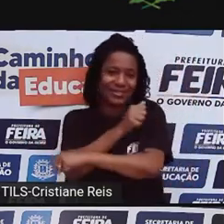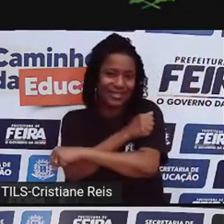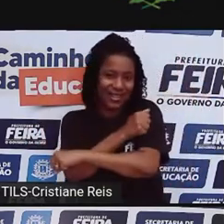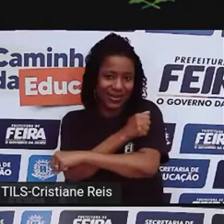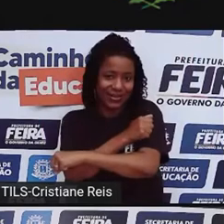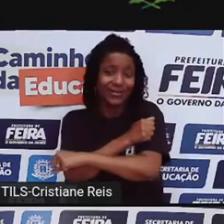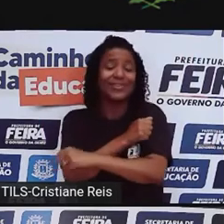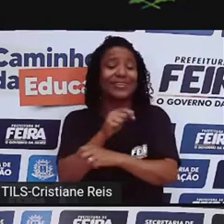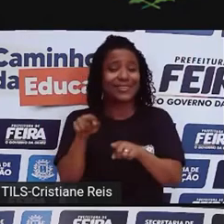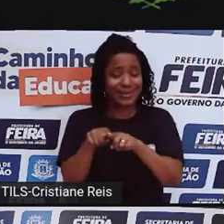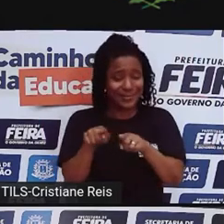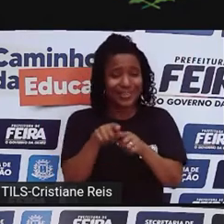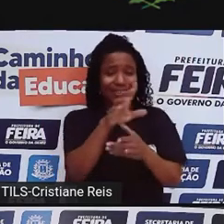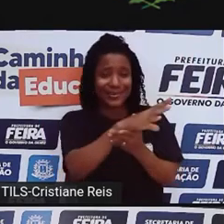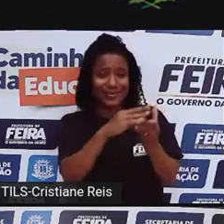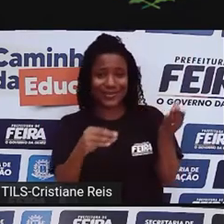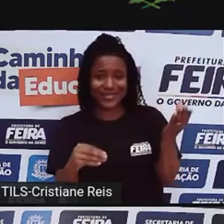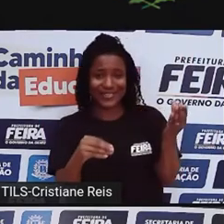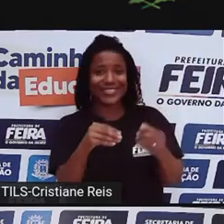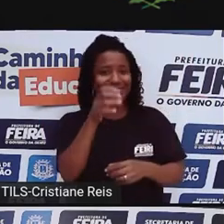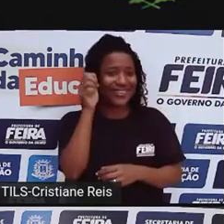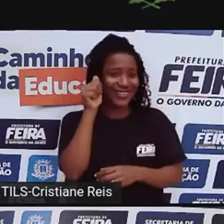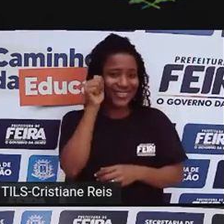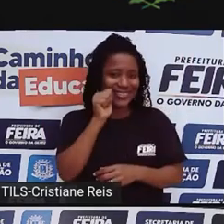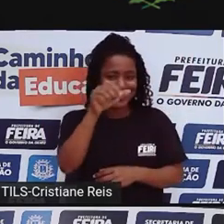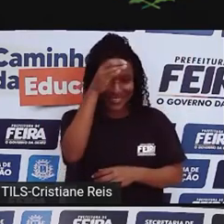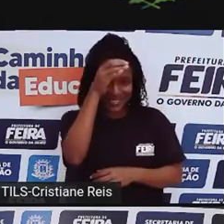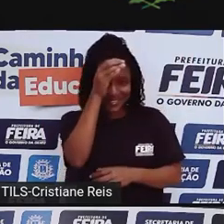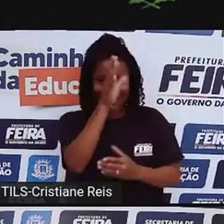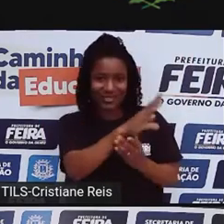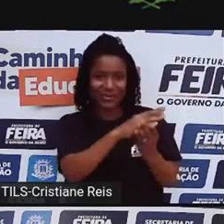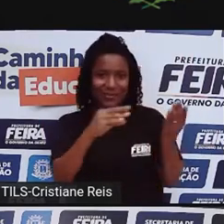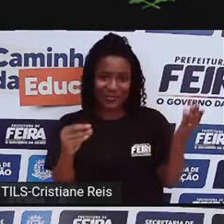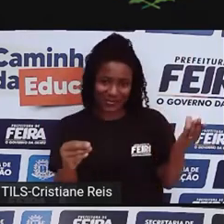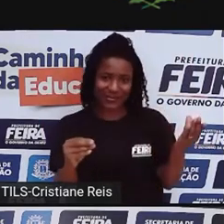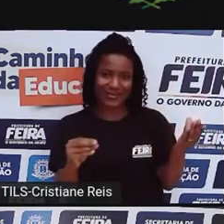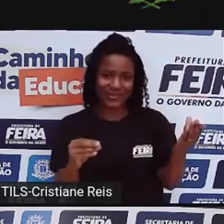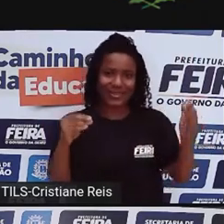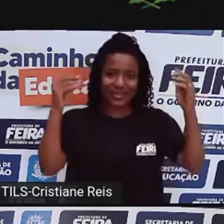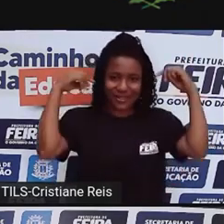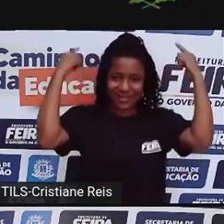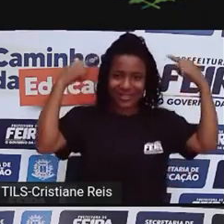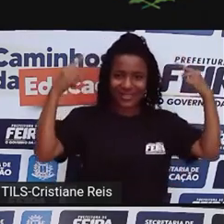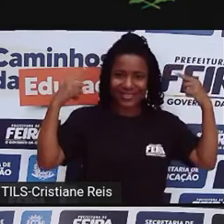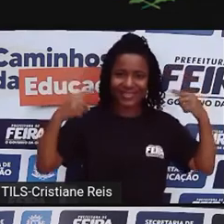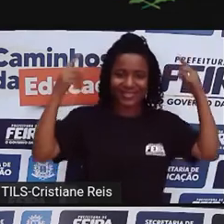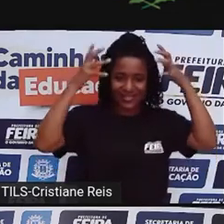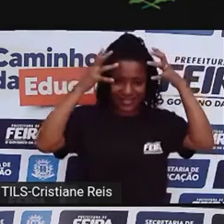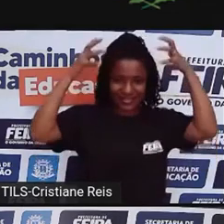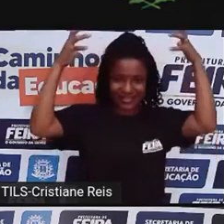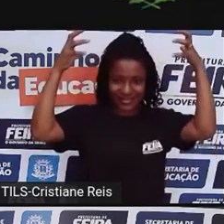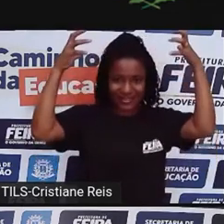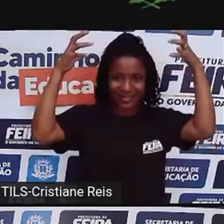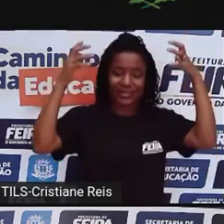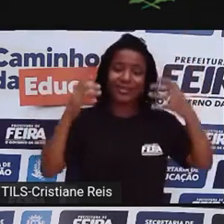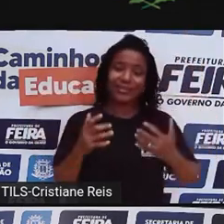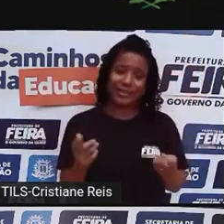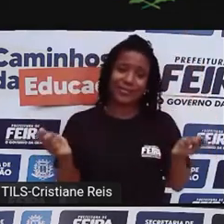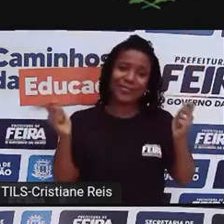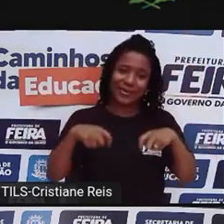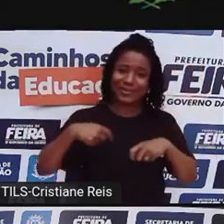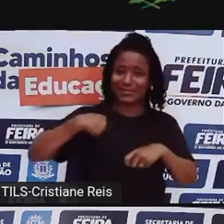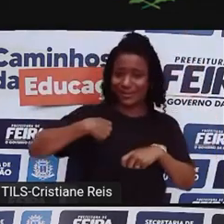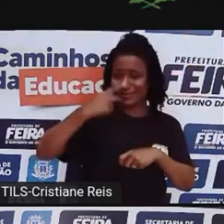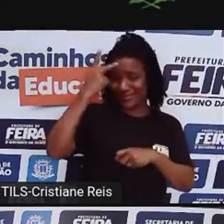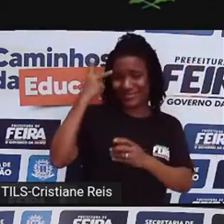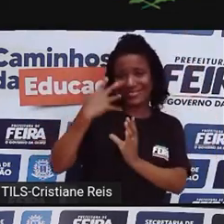cachinhos inspirado nela. Então, eu, como professora, também sou fonte de inspiração para os meus alunos. Com certeza, com